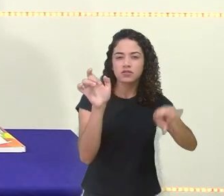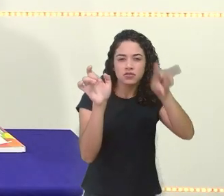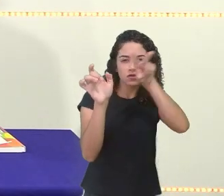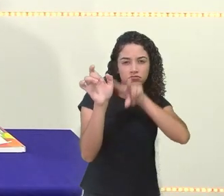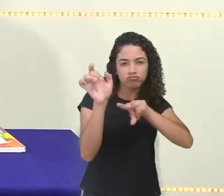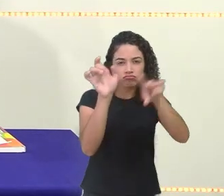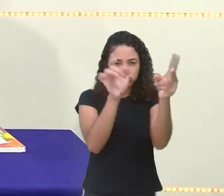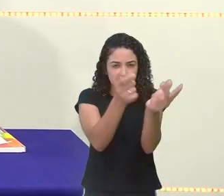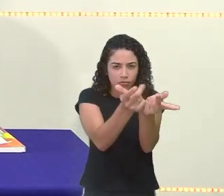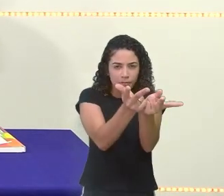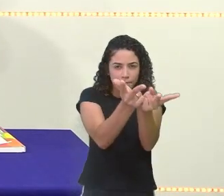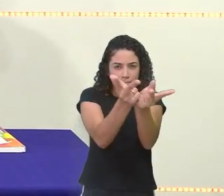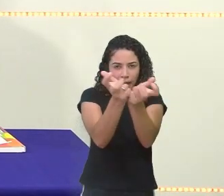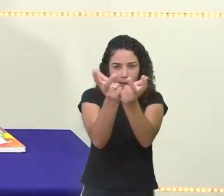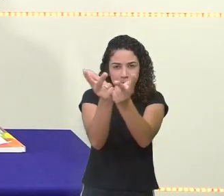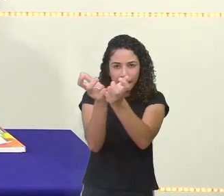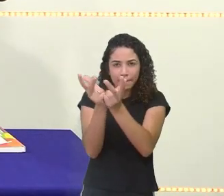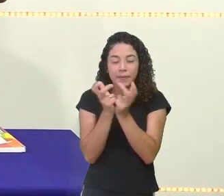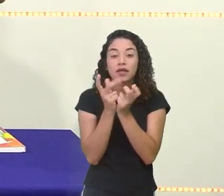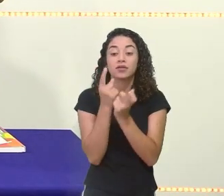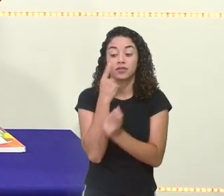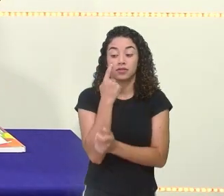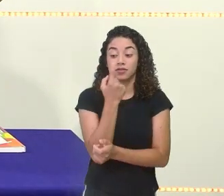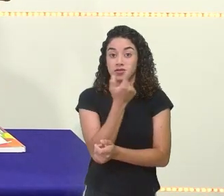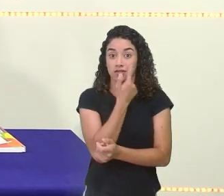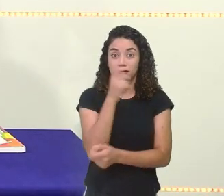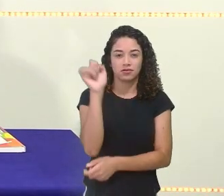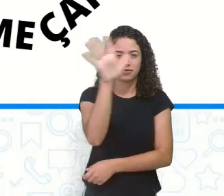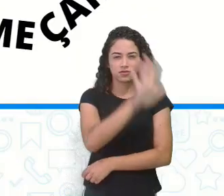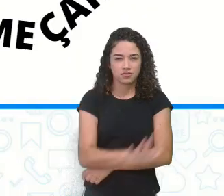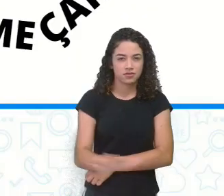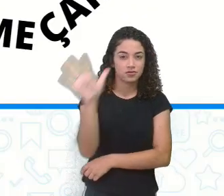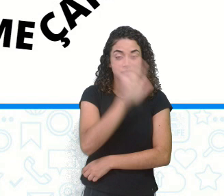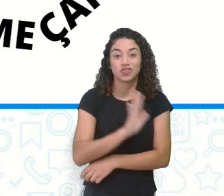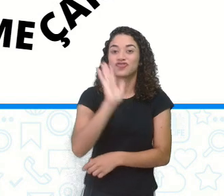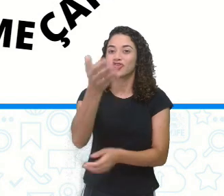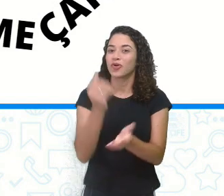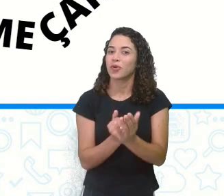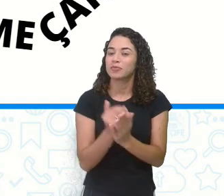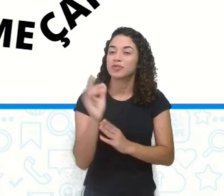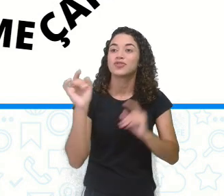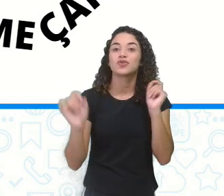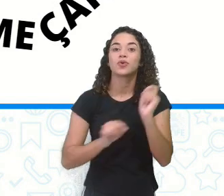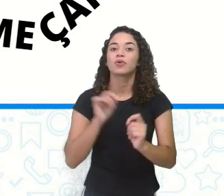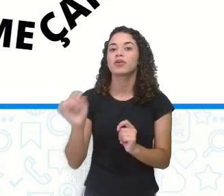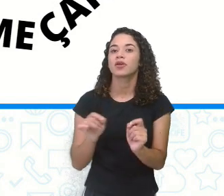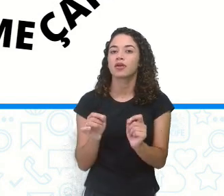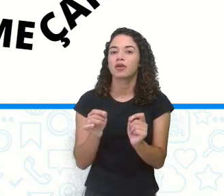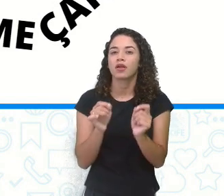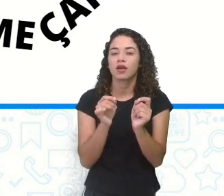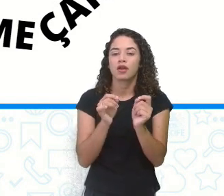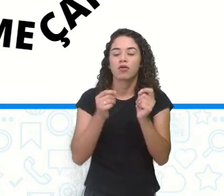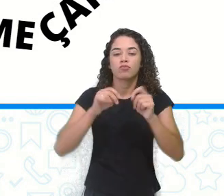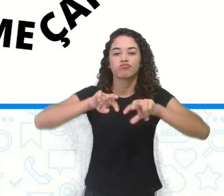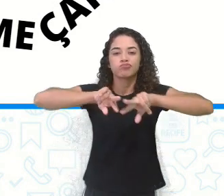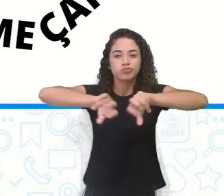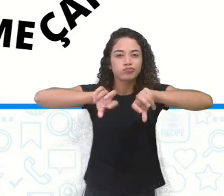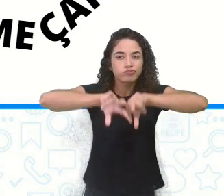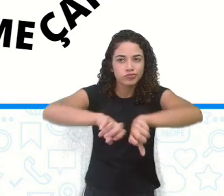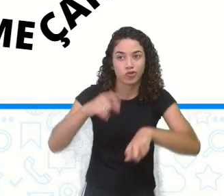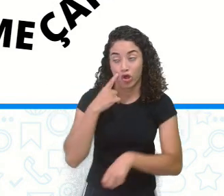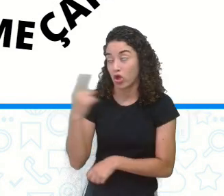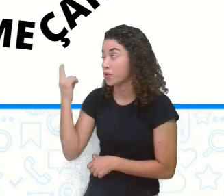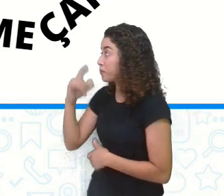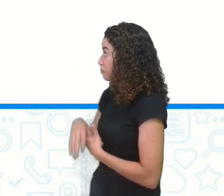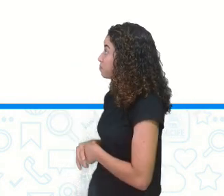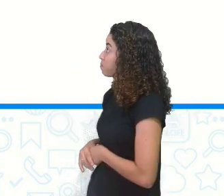de poema que explora muito o visual, não é? Eu já comecei a minha aula explorando o visual com essa imagem aí,